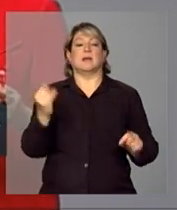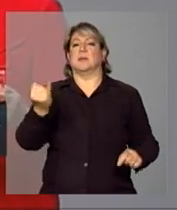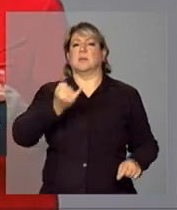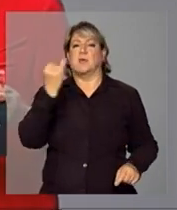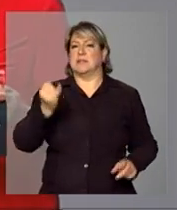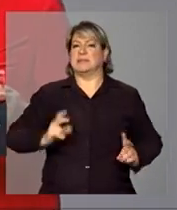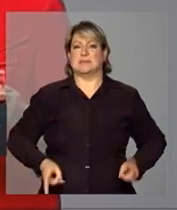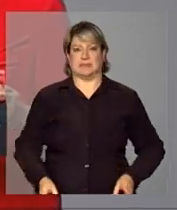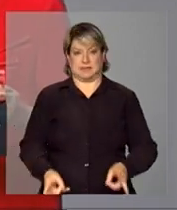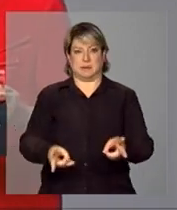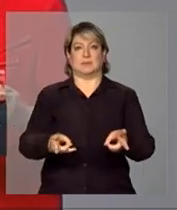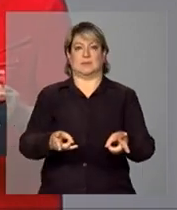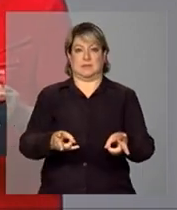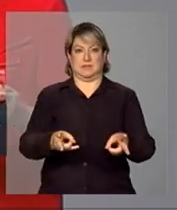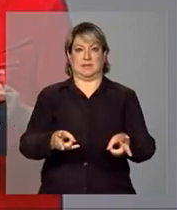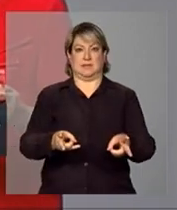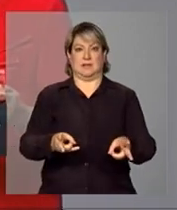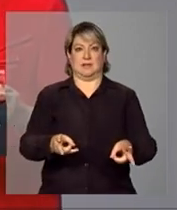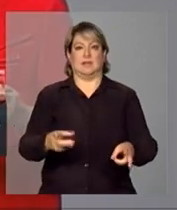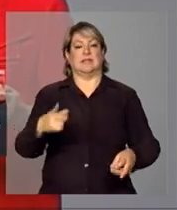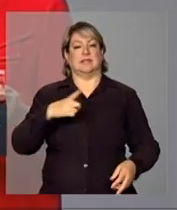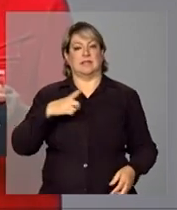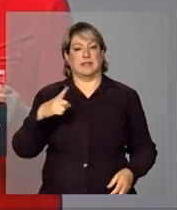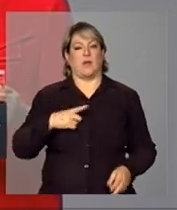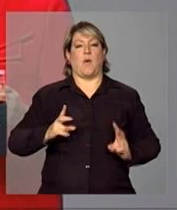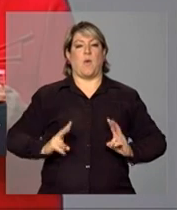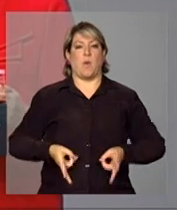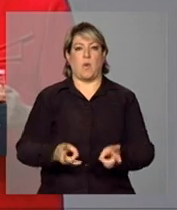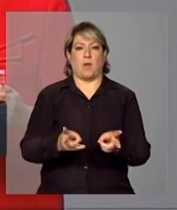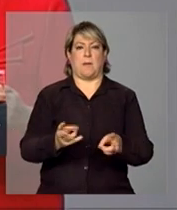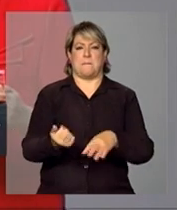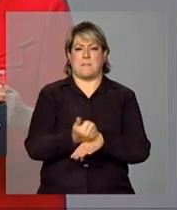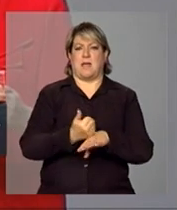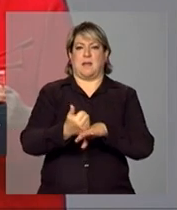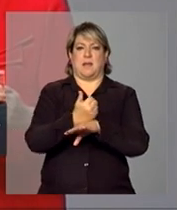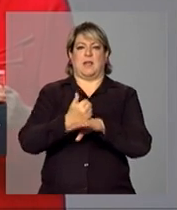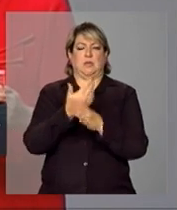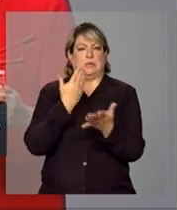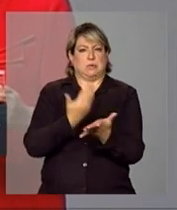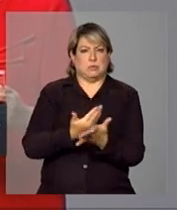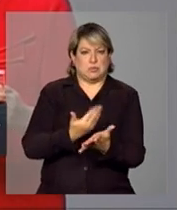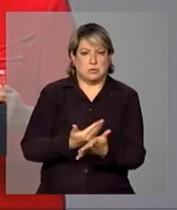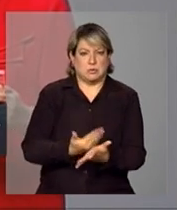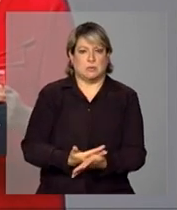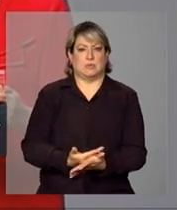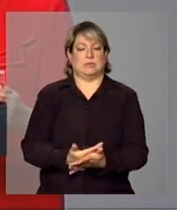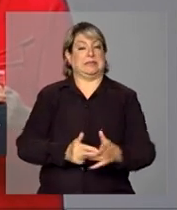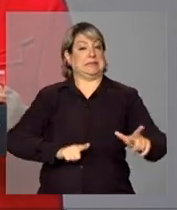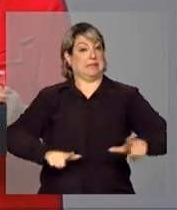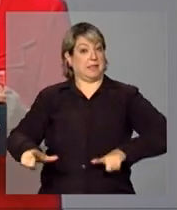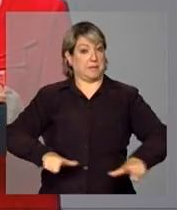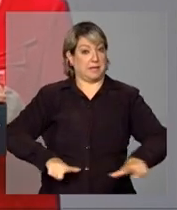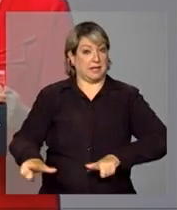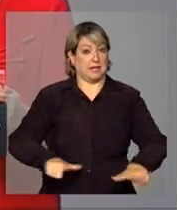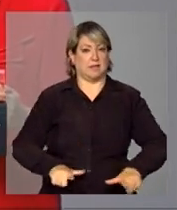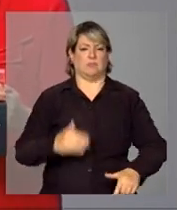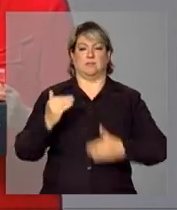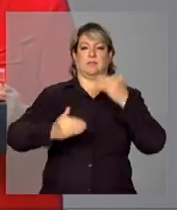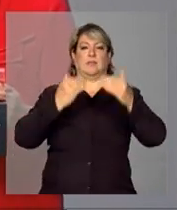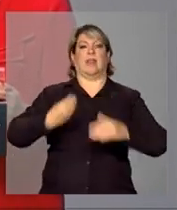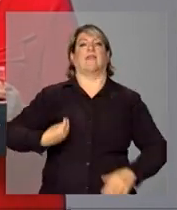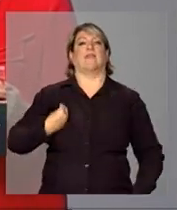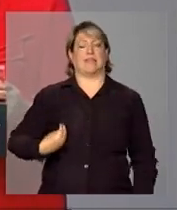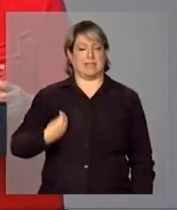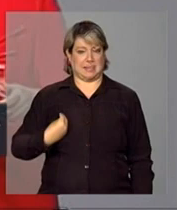importante sempre continuar se aperfeiçoando, estudando, trabalhando e progredindo na